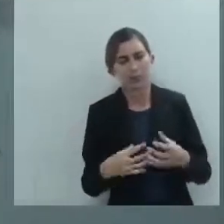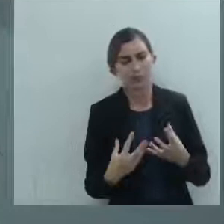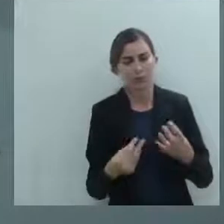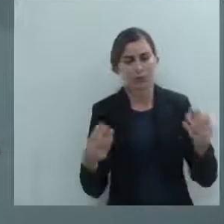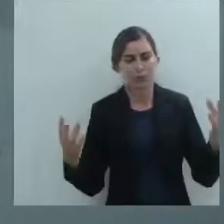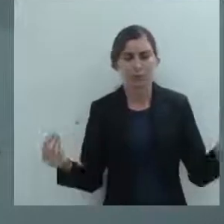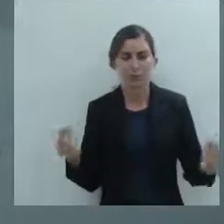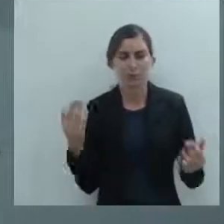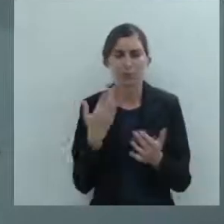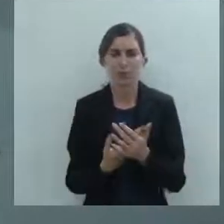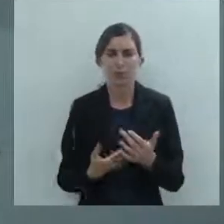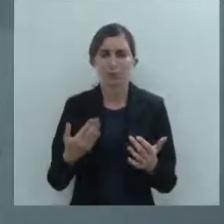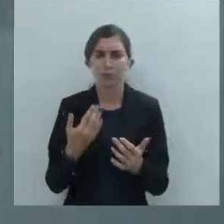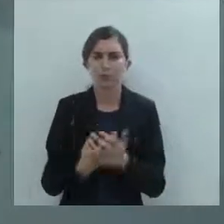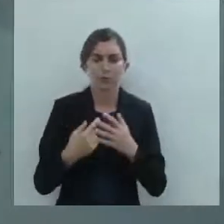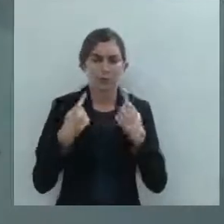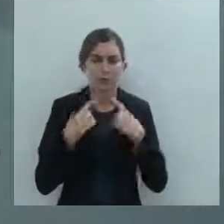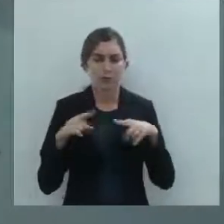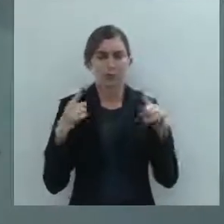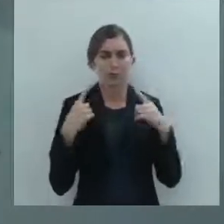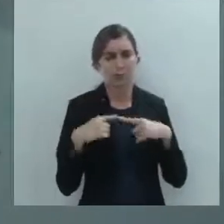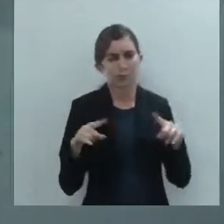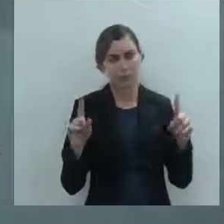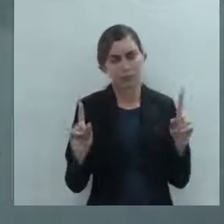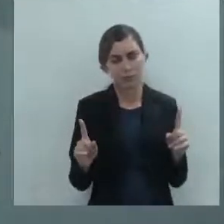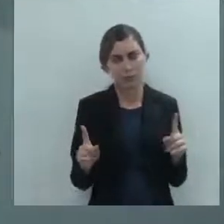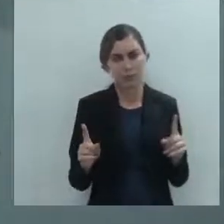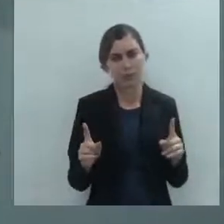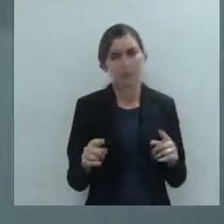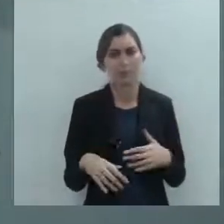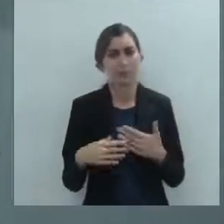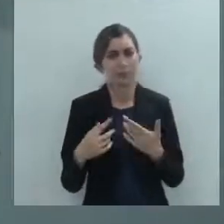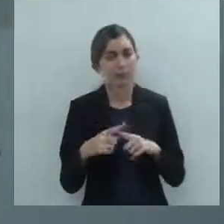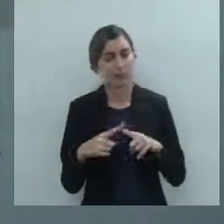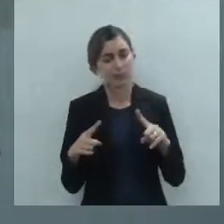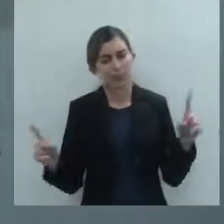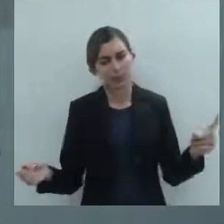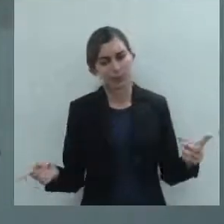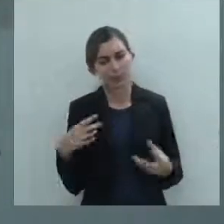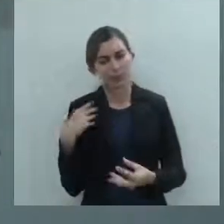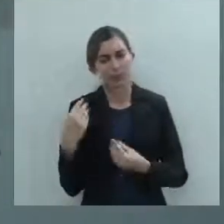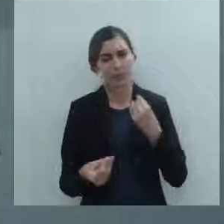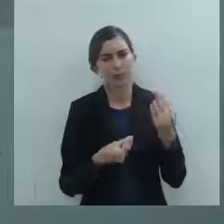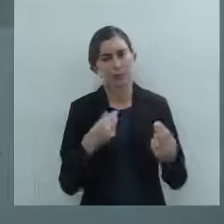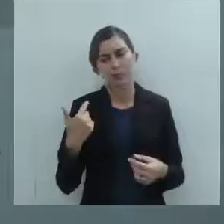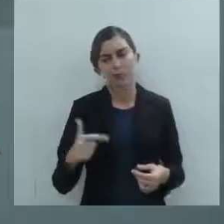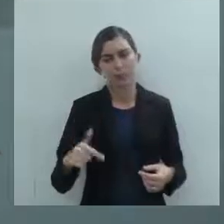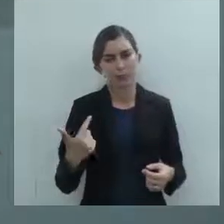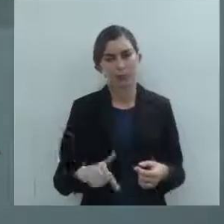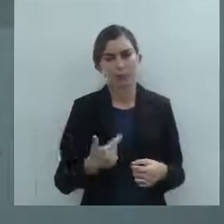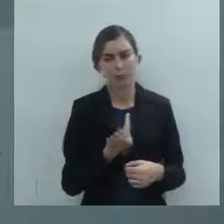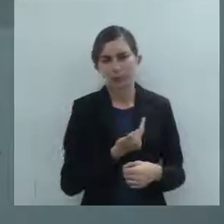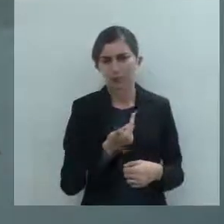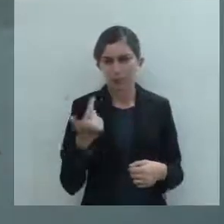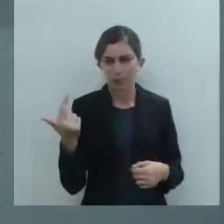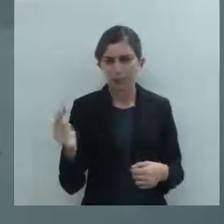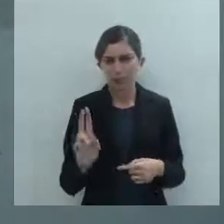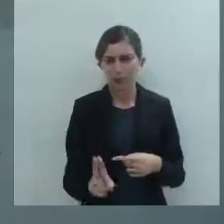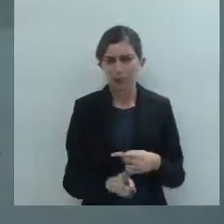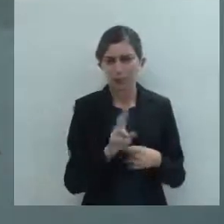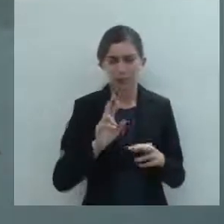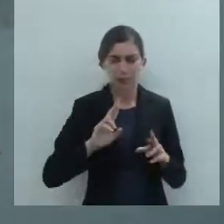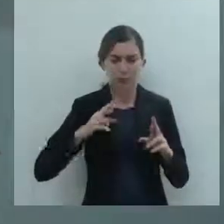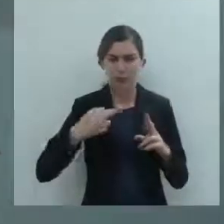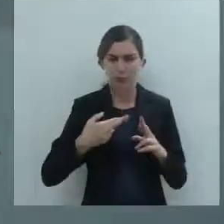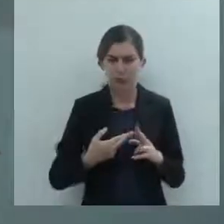Muitos historiadores criticarem essa divisão atual mas como não temos outra para usar